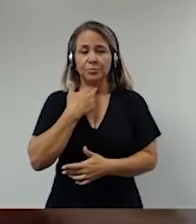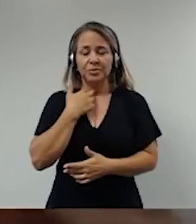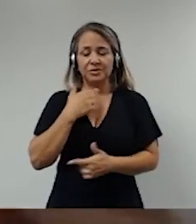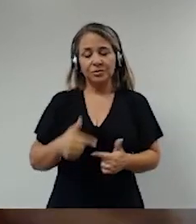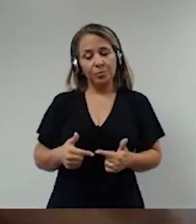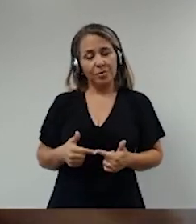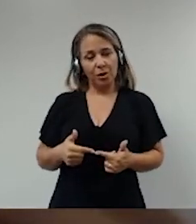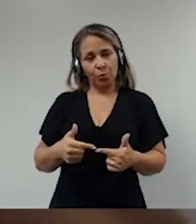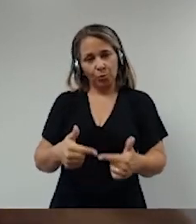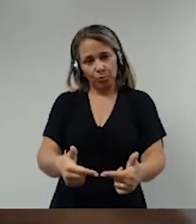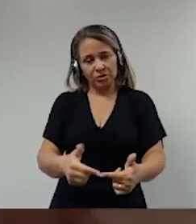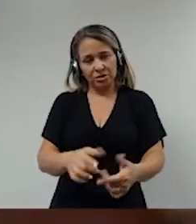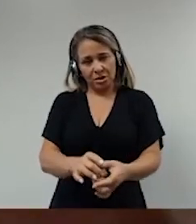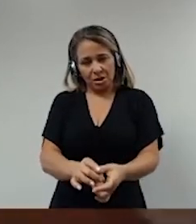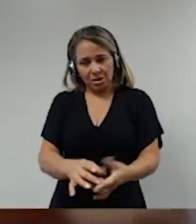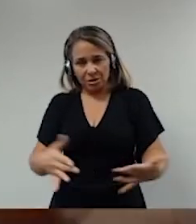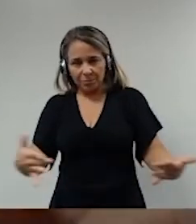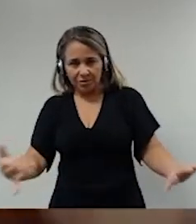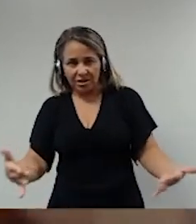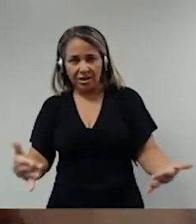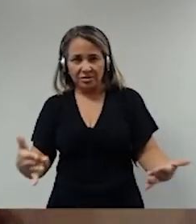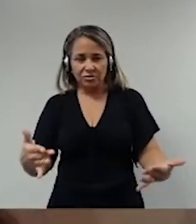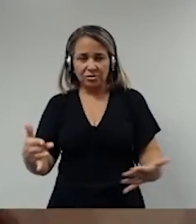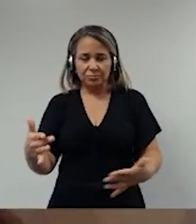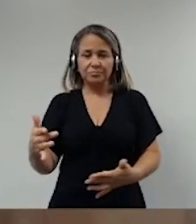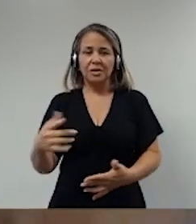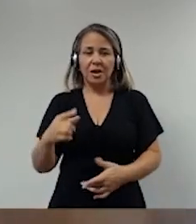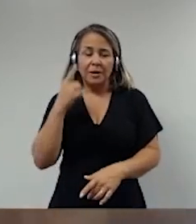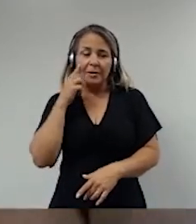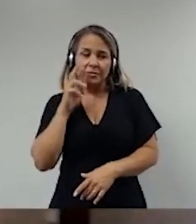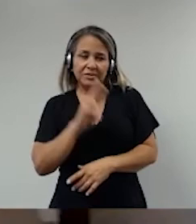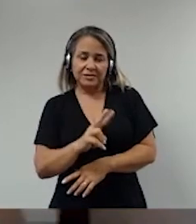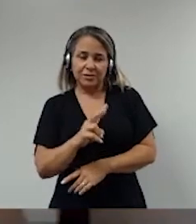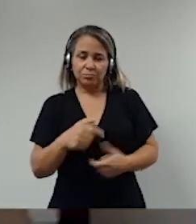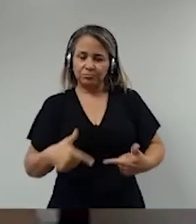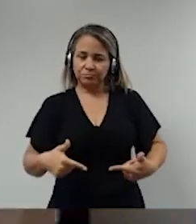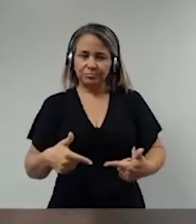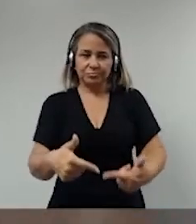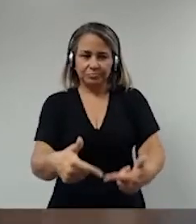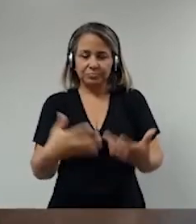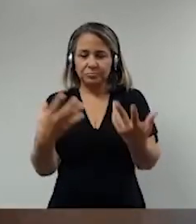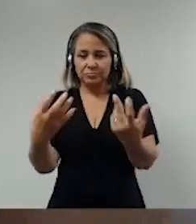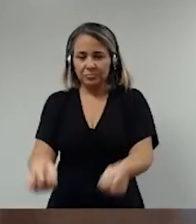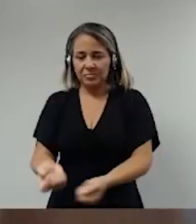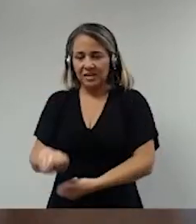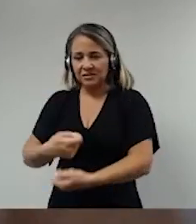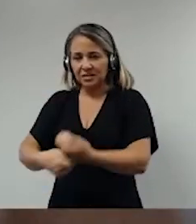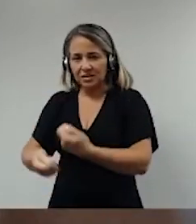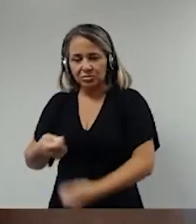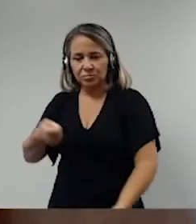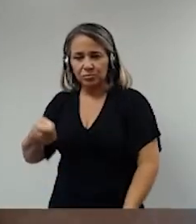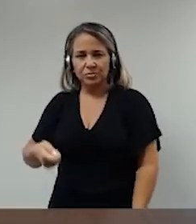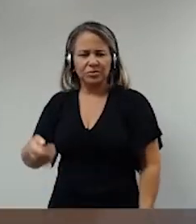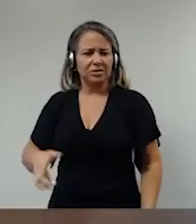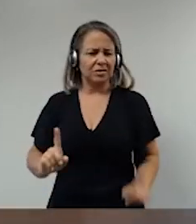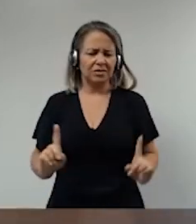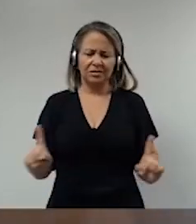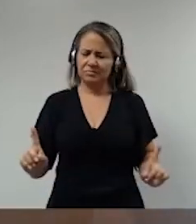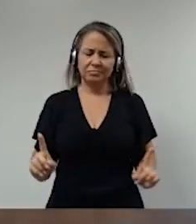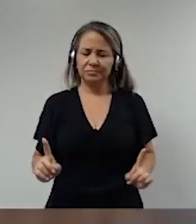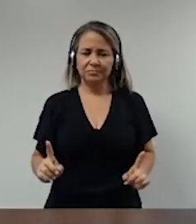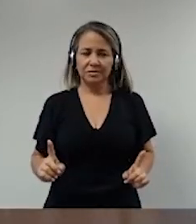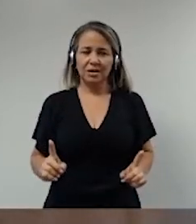luta democrática na bandeira de luta e aceitar na economia uma agenda autoritária. Então, uma coisa